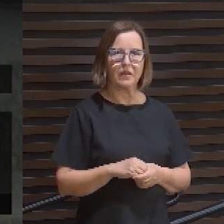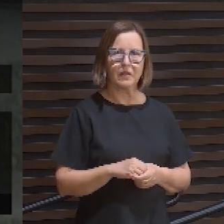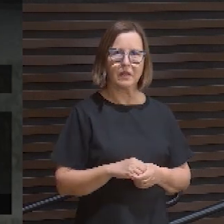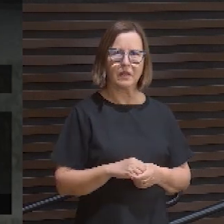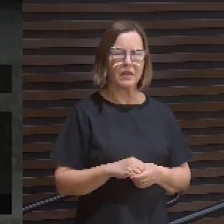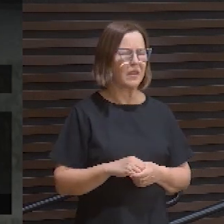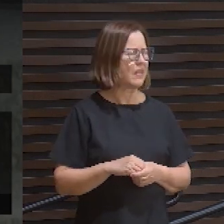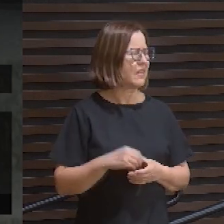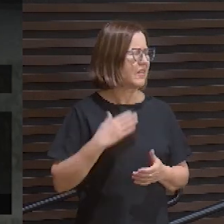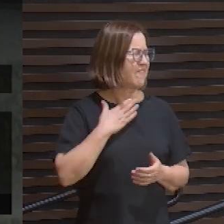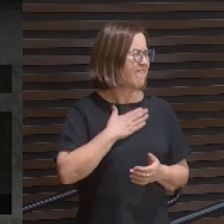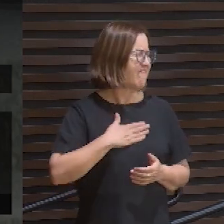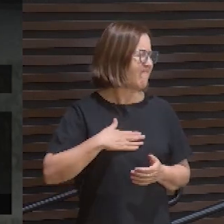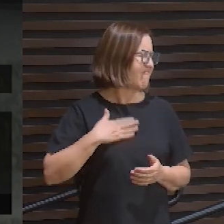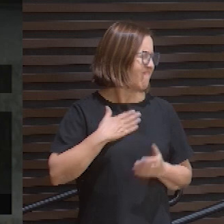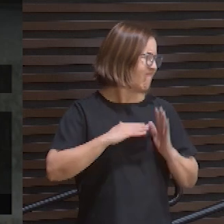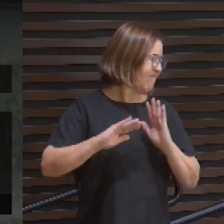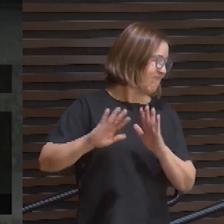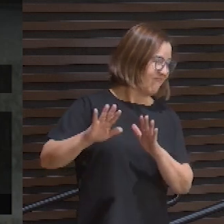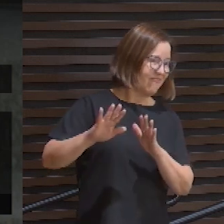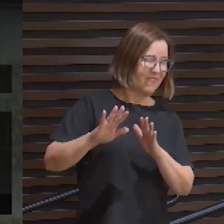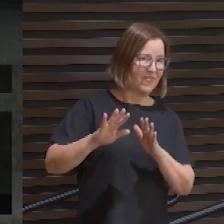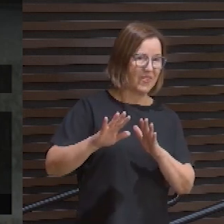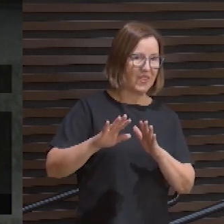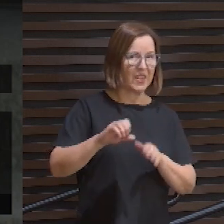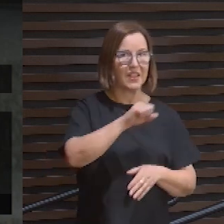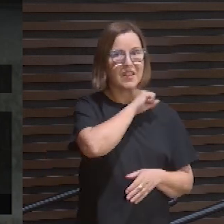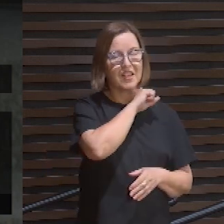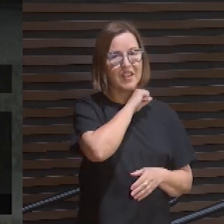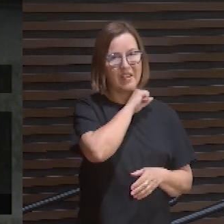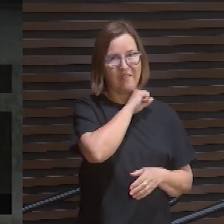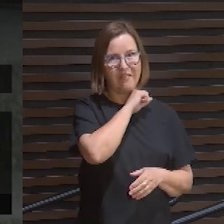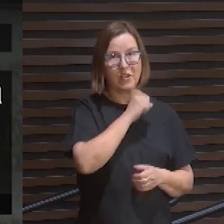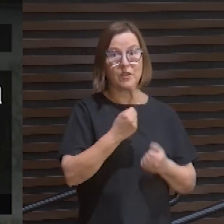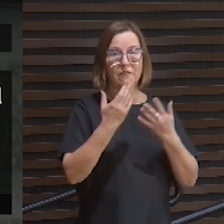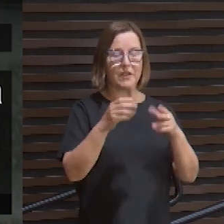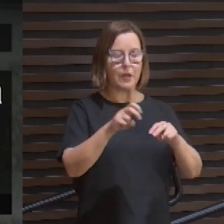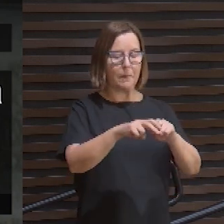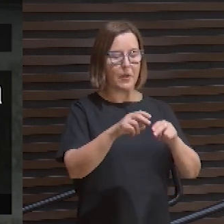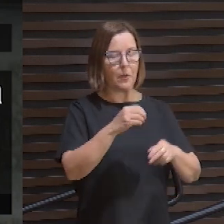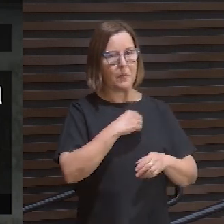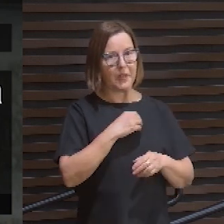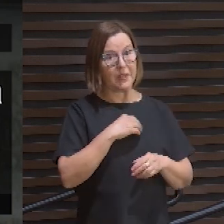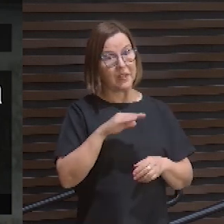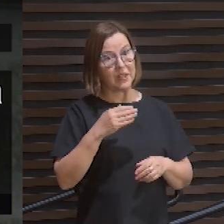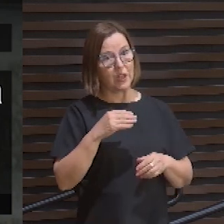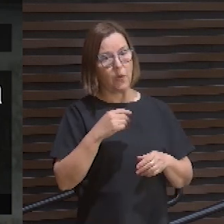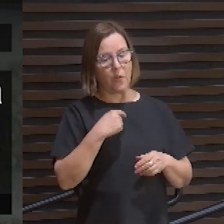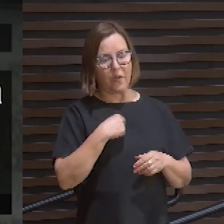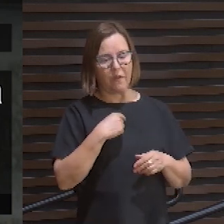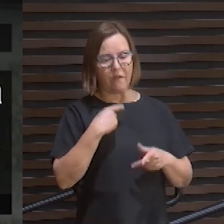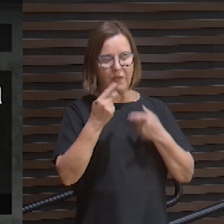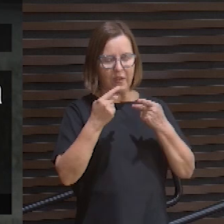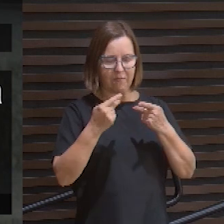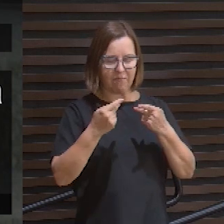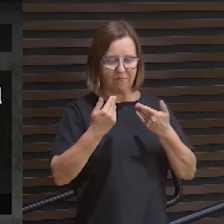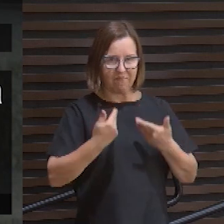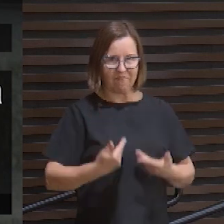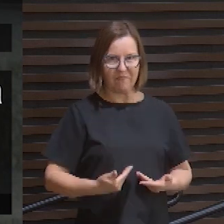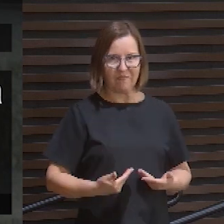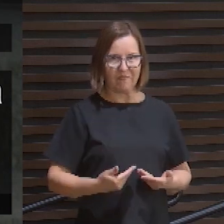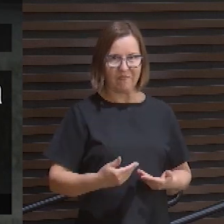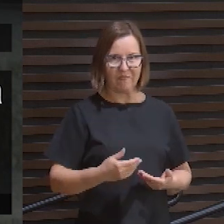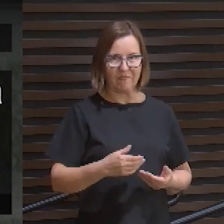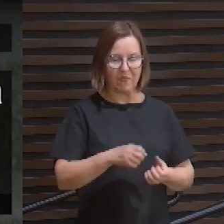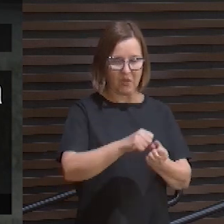com holocaustos e ofertas pelo pecado. Então eu disse: eis aqui estou, no rolo do